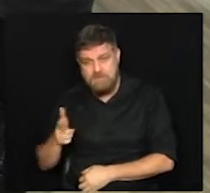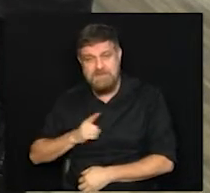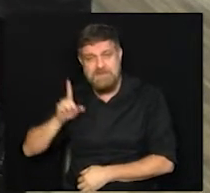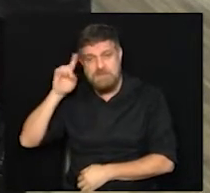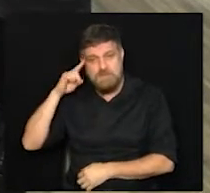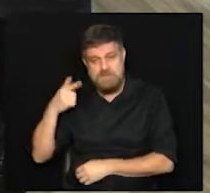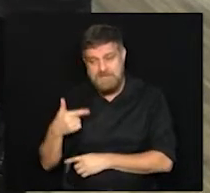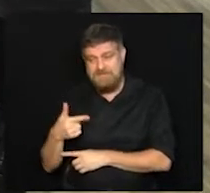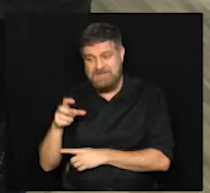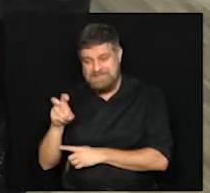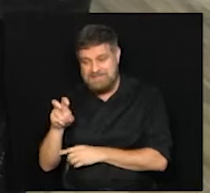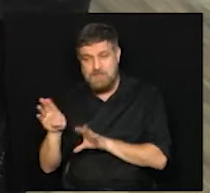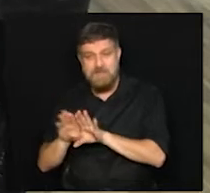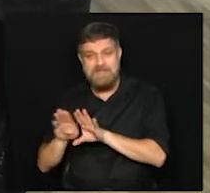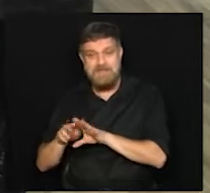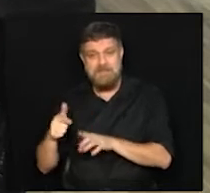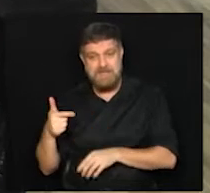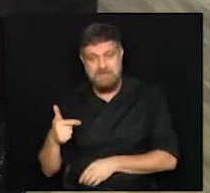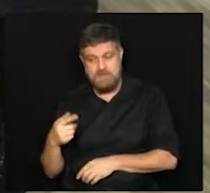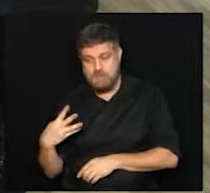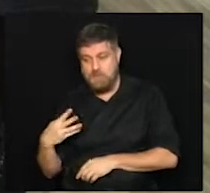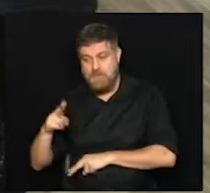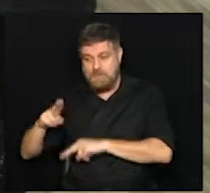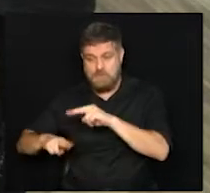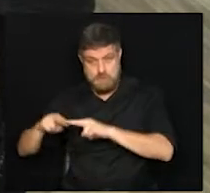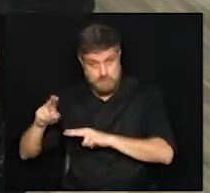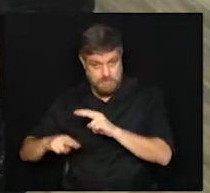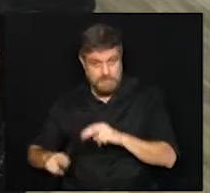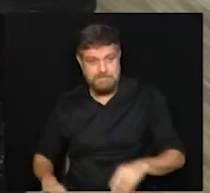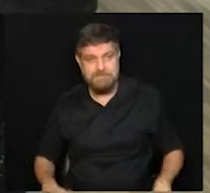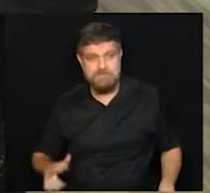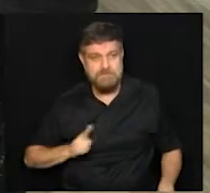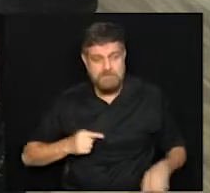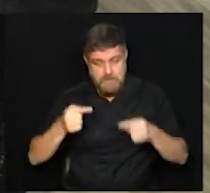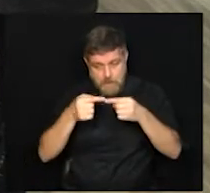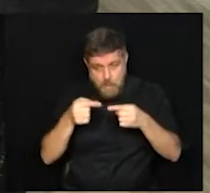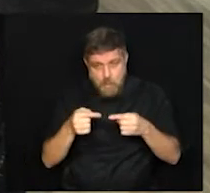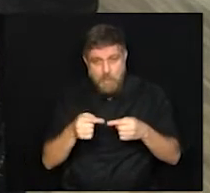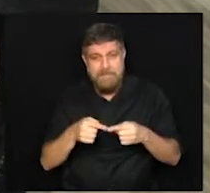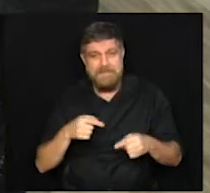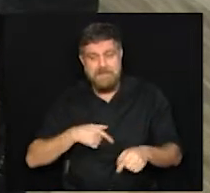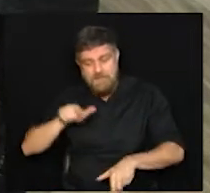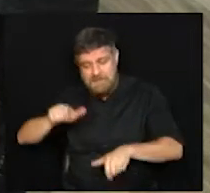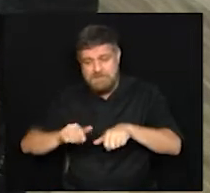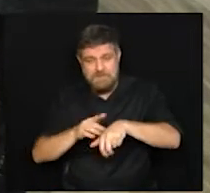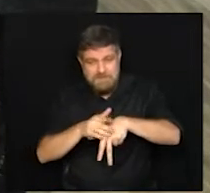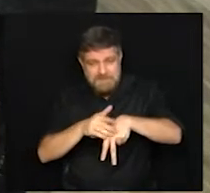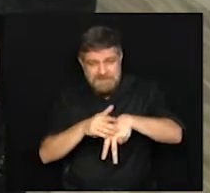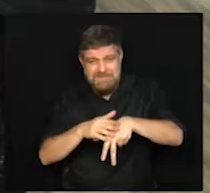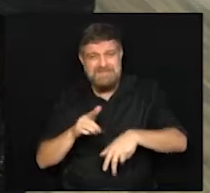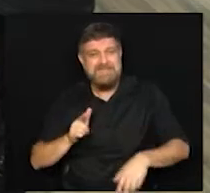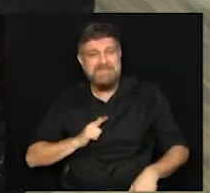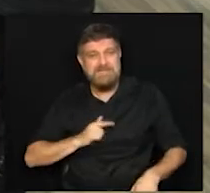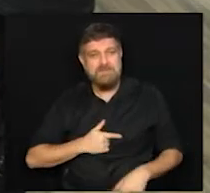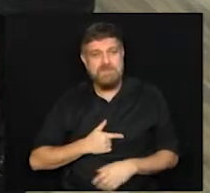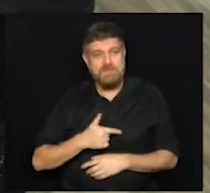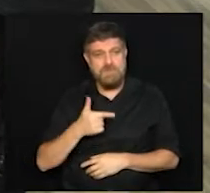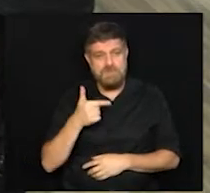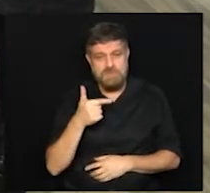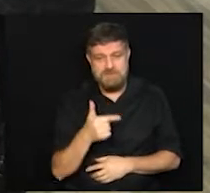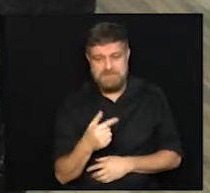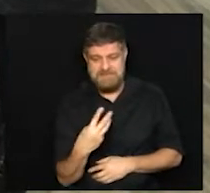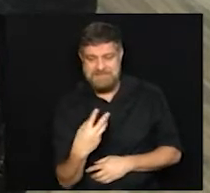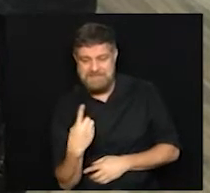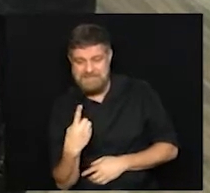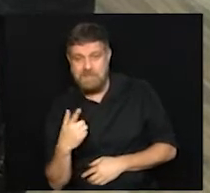25 e 24 de junho, respectivamente. De acordo com os casos nesta última atualização, 231.